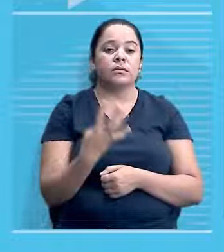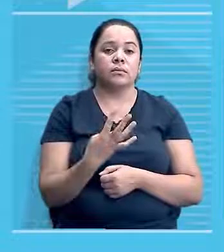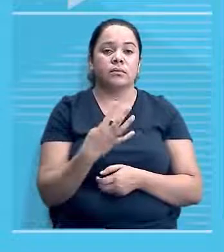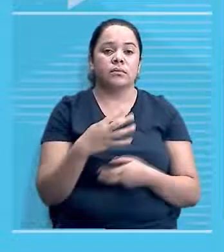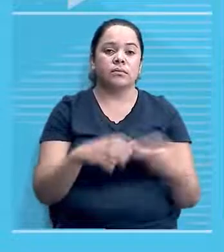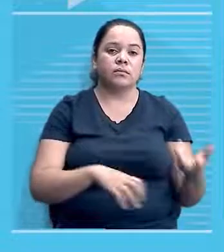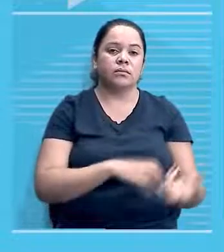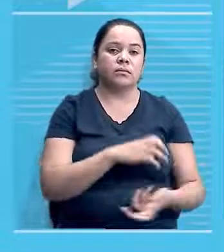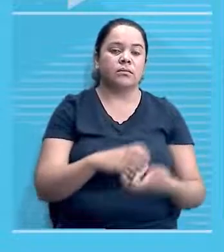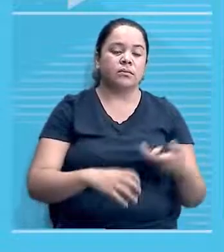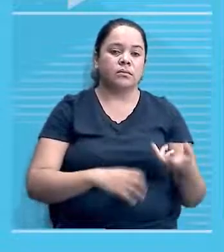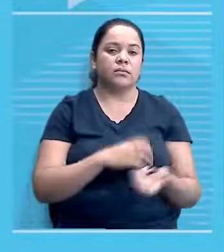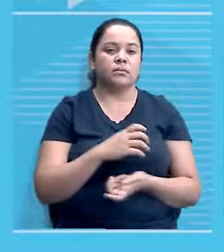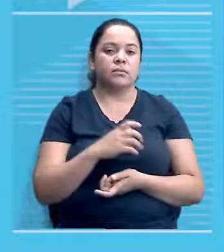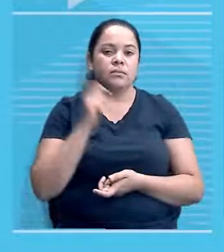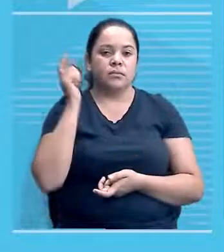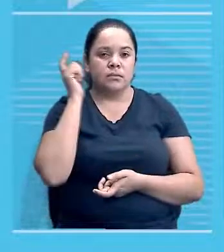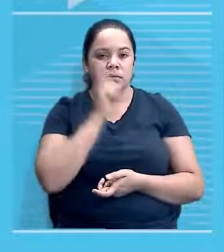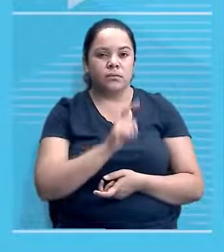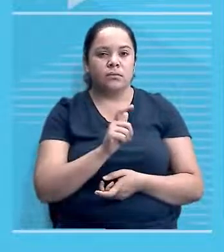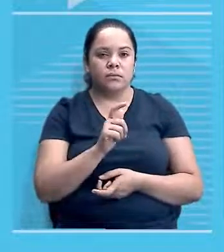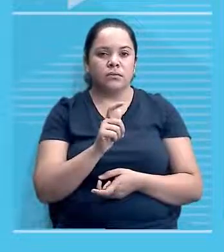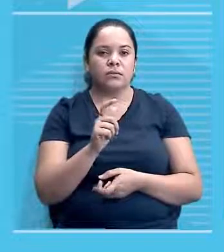consolidar sua República